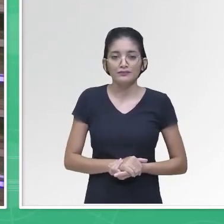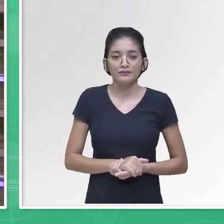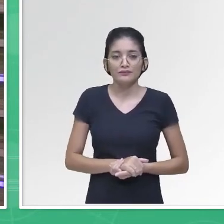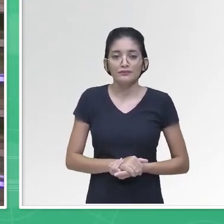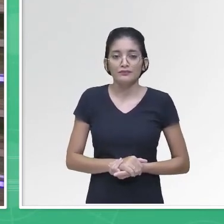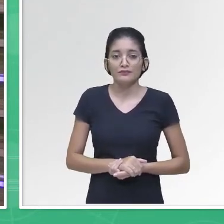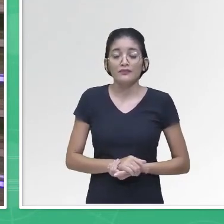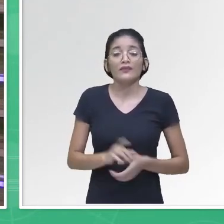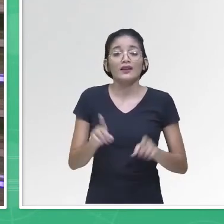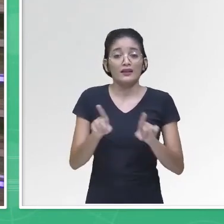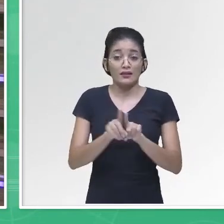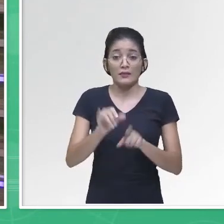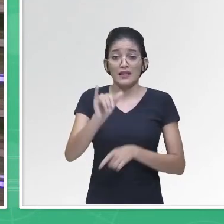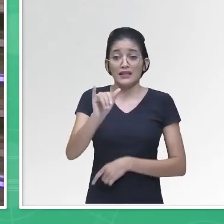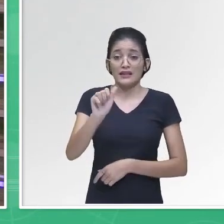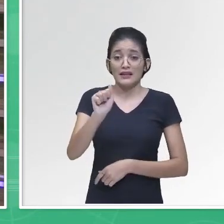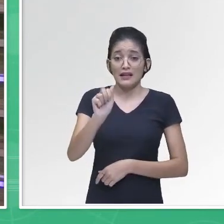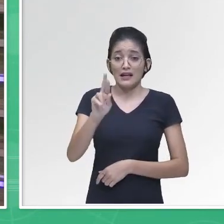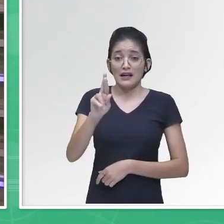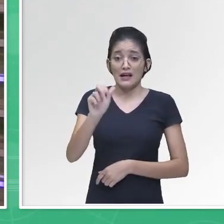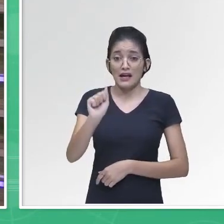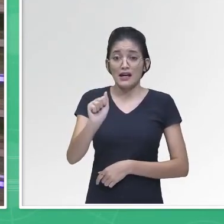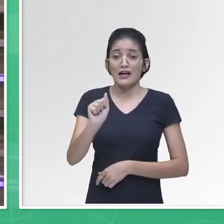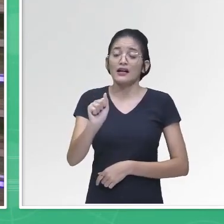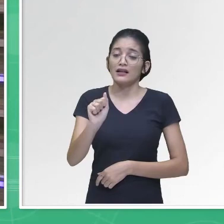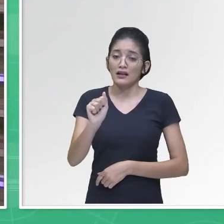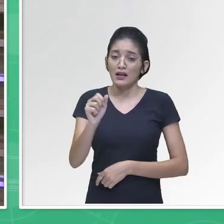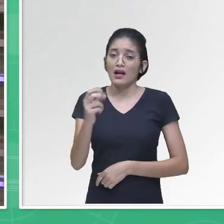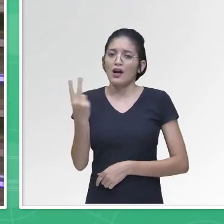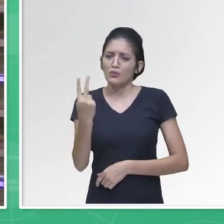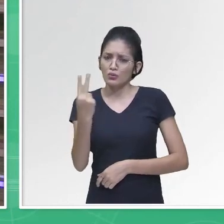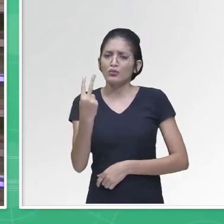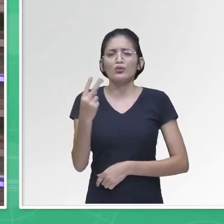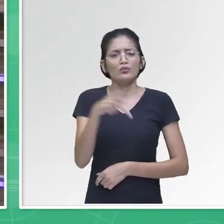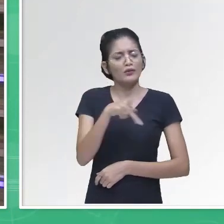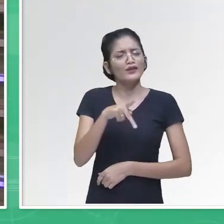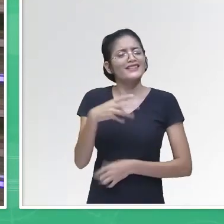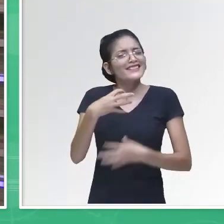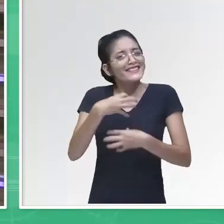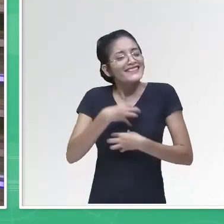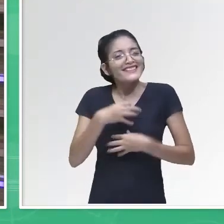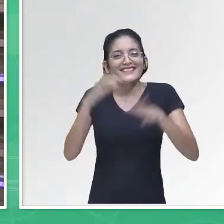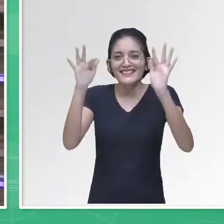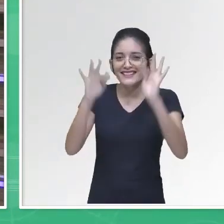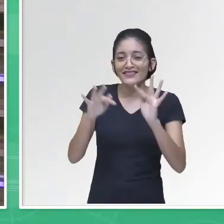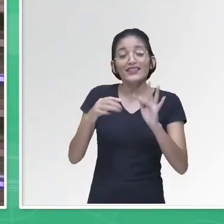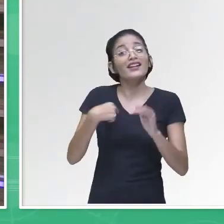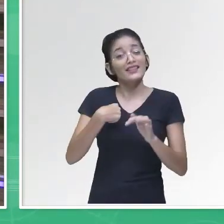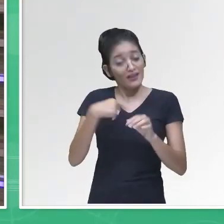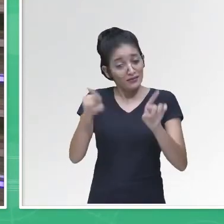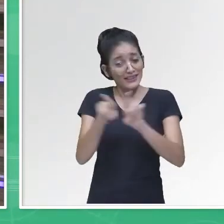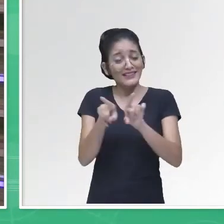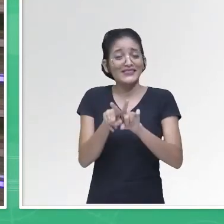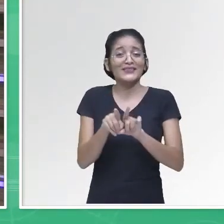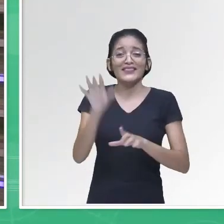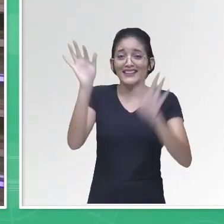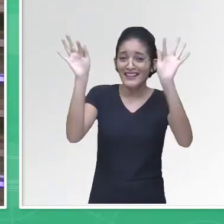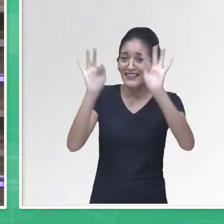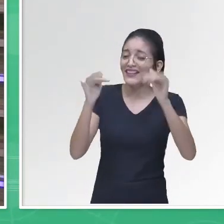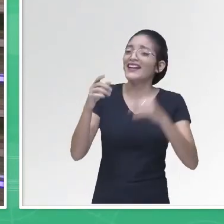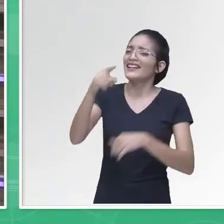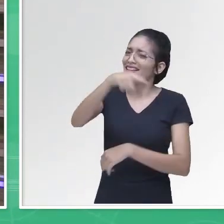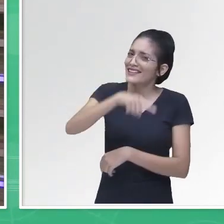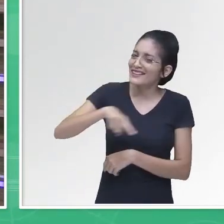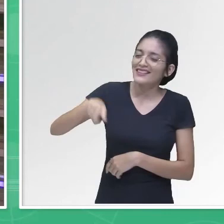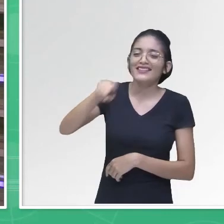estamos aí com a Yara e a Cristiane, felizes, como eu estou feliz também, né? Porque vocês